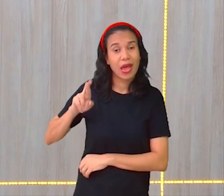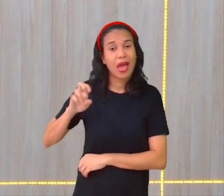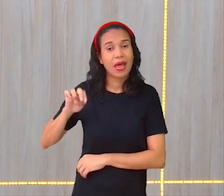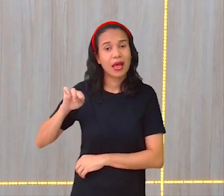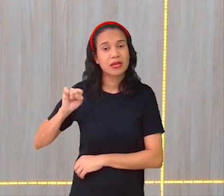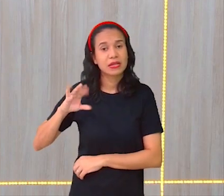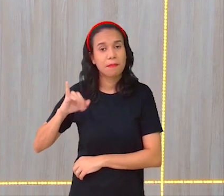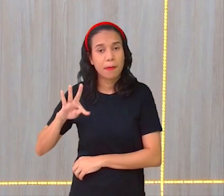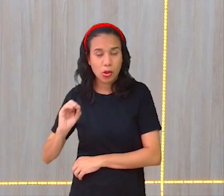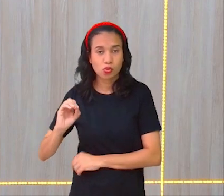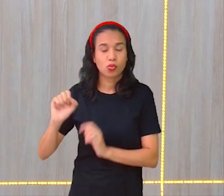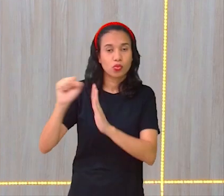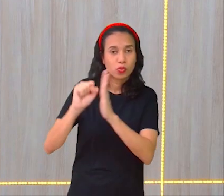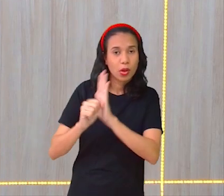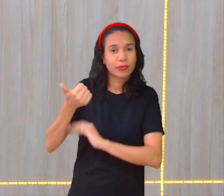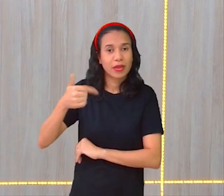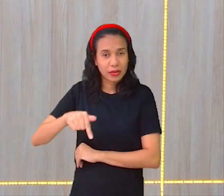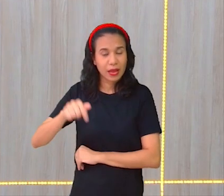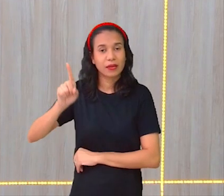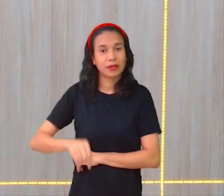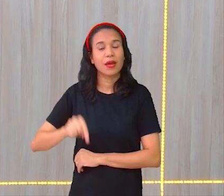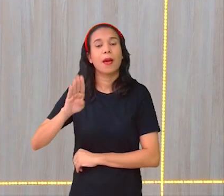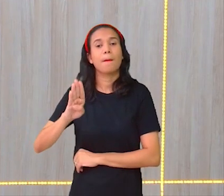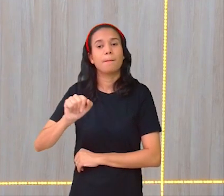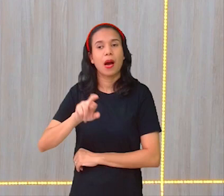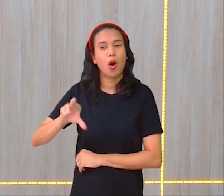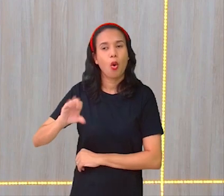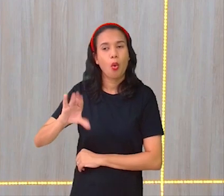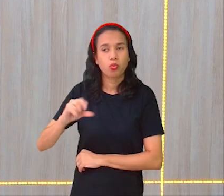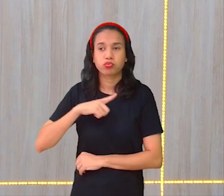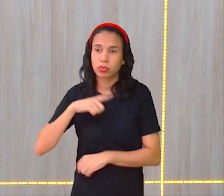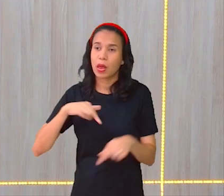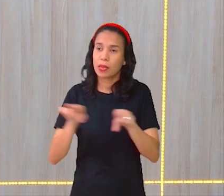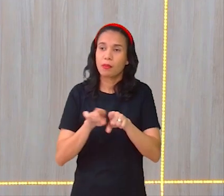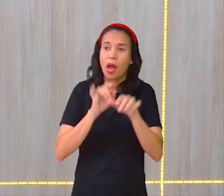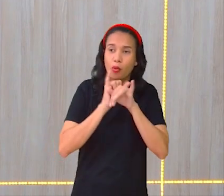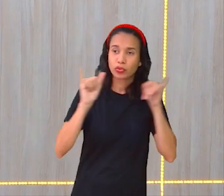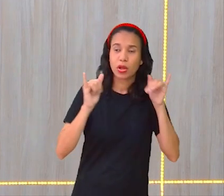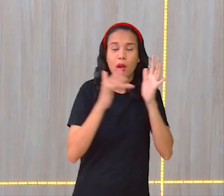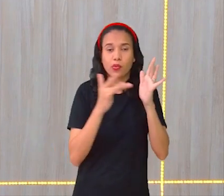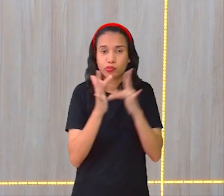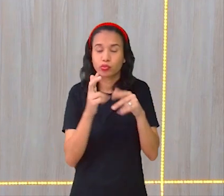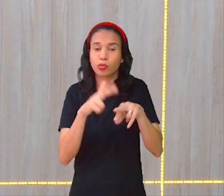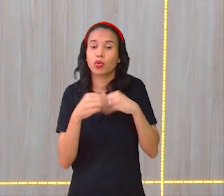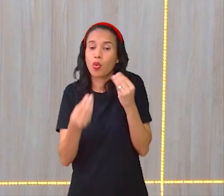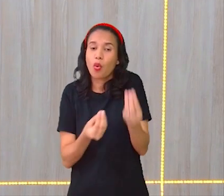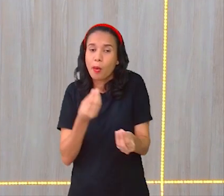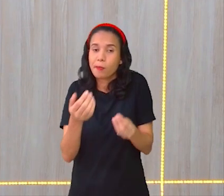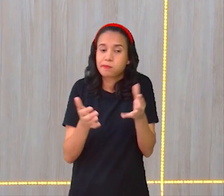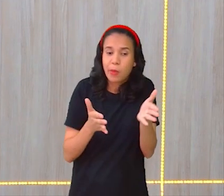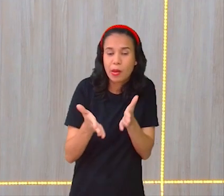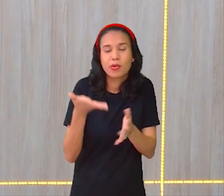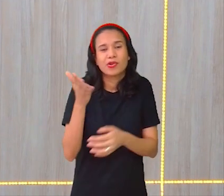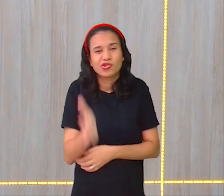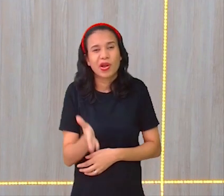representação também, né, tem aí a Anunciação de Jesus. Então, nessas obras,